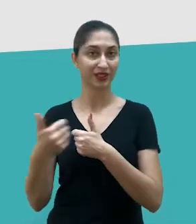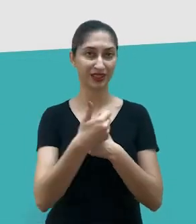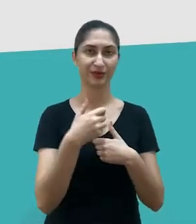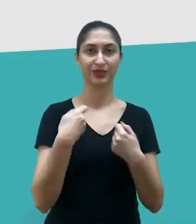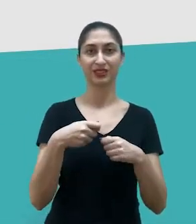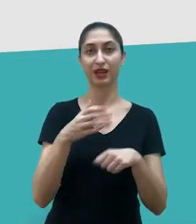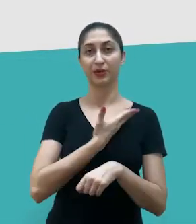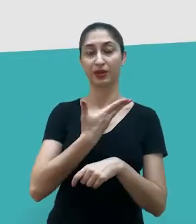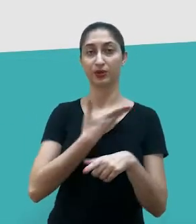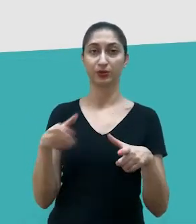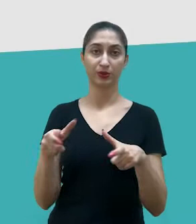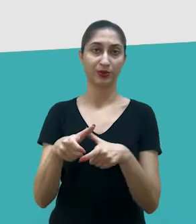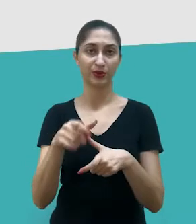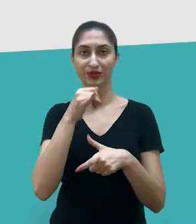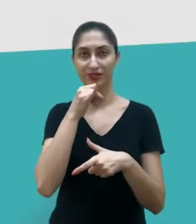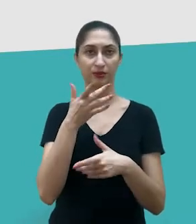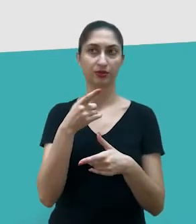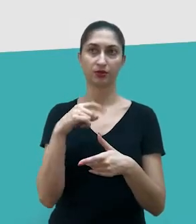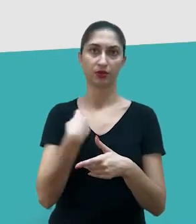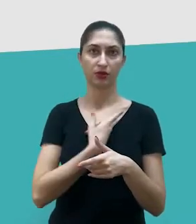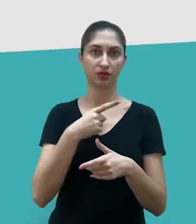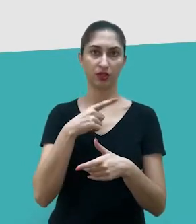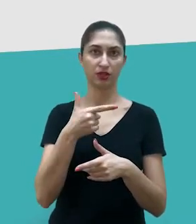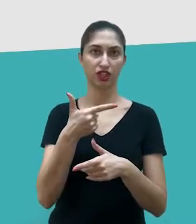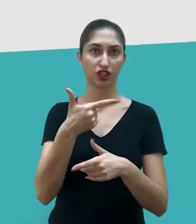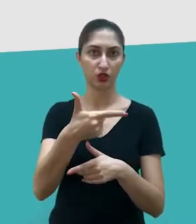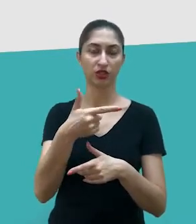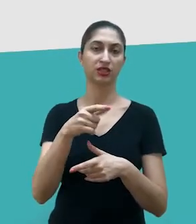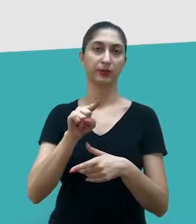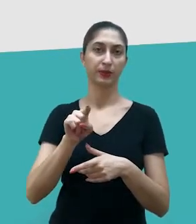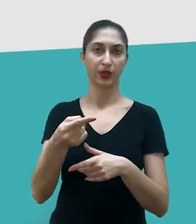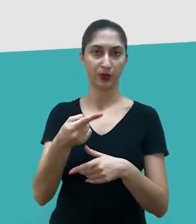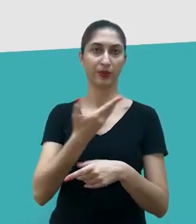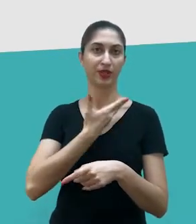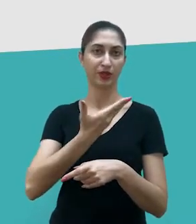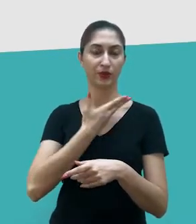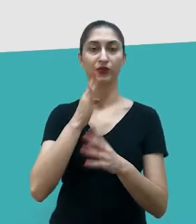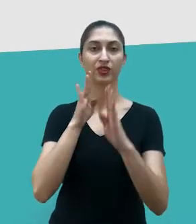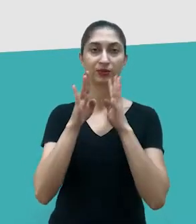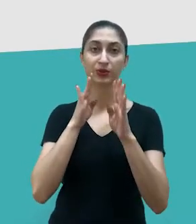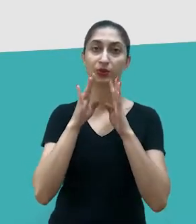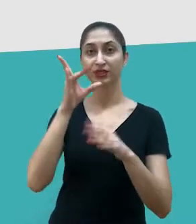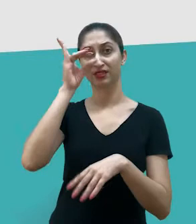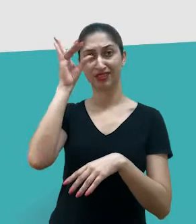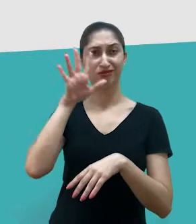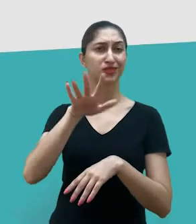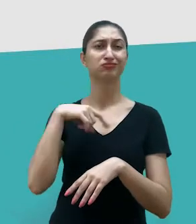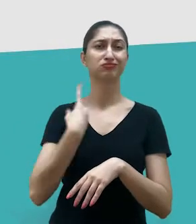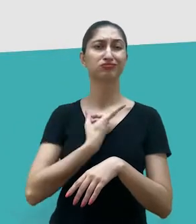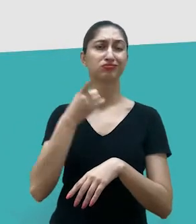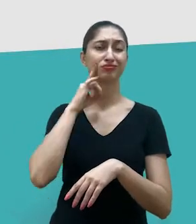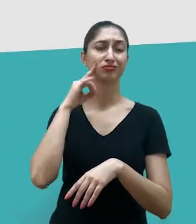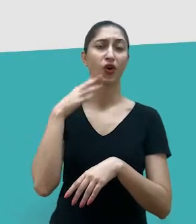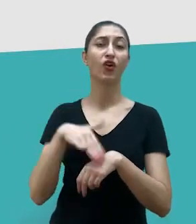amigos, né? Nós temos, sei lá, 2.000 amigos no Instagram e no Facebook, que no dia a dia, com quem que a gente